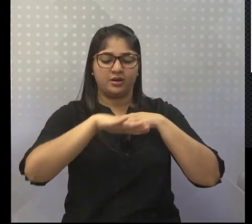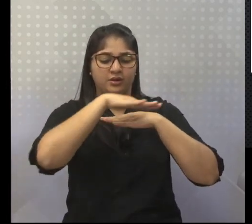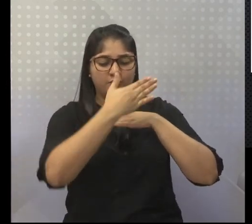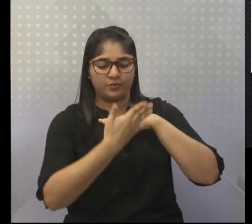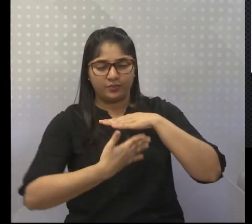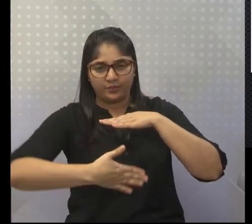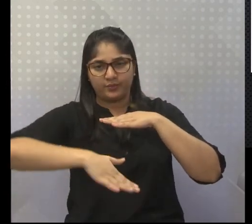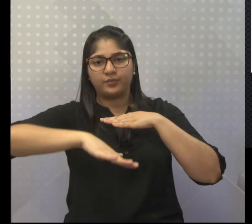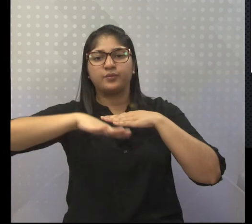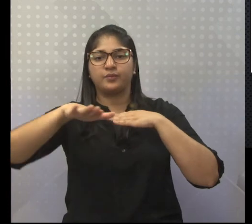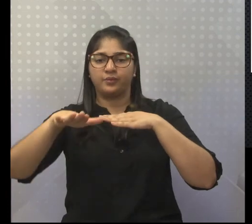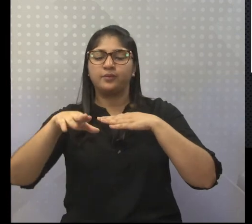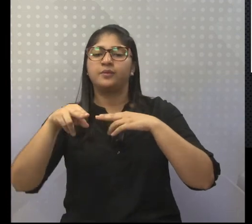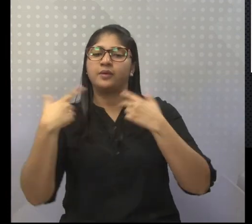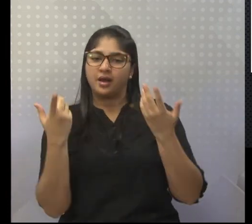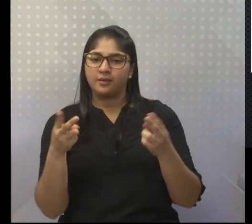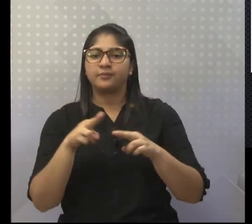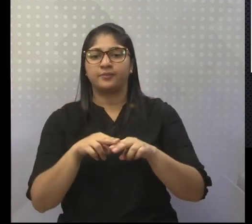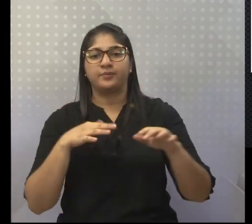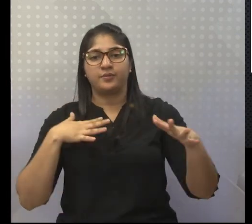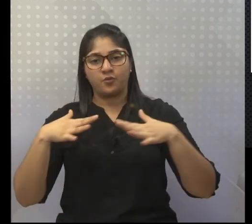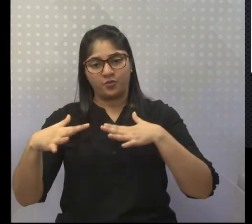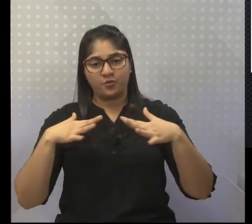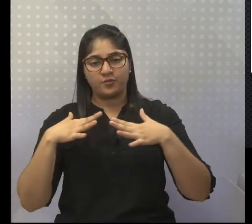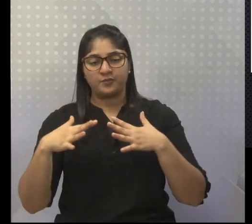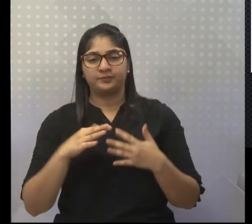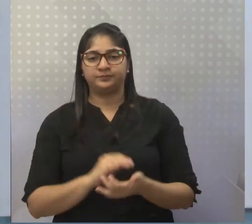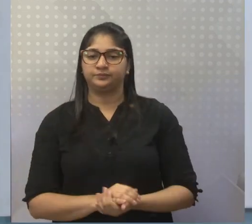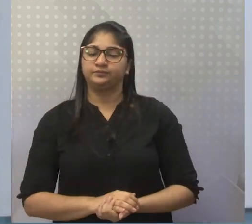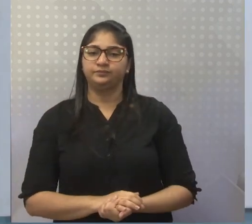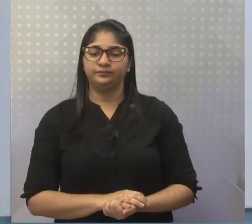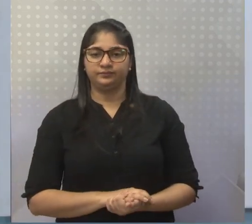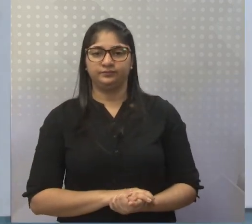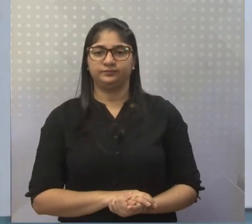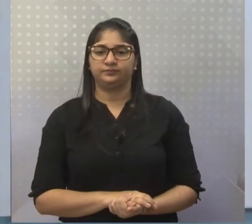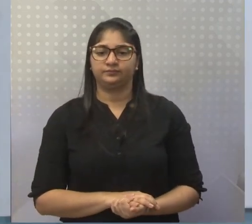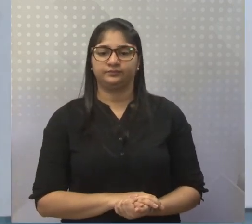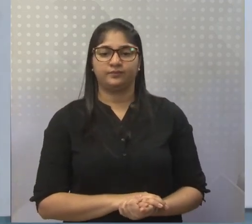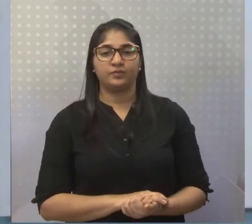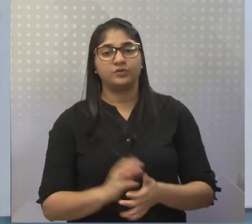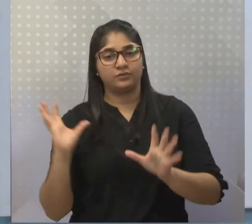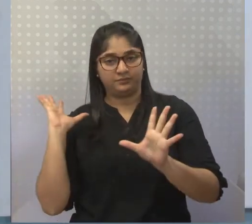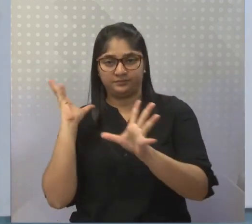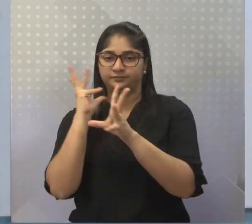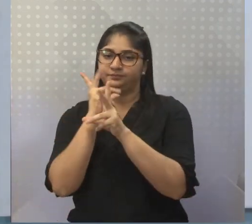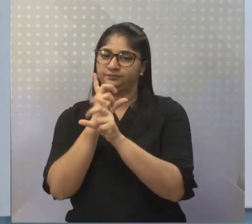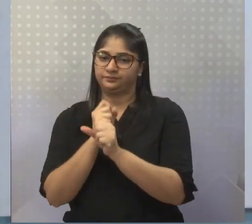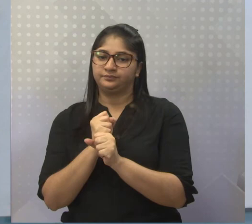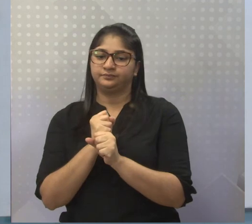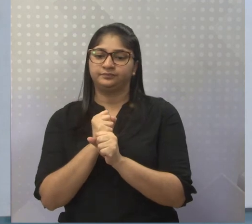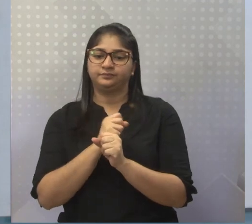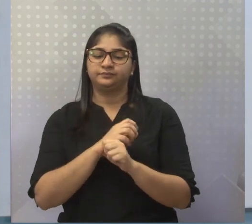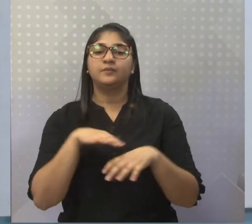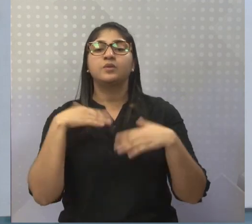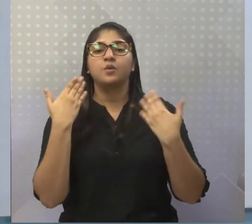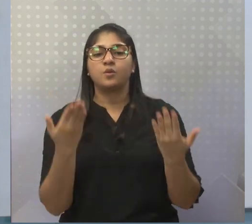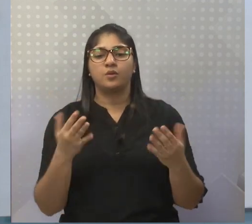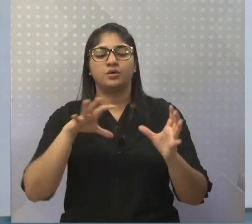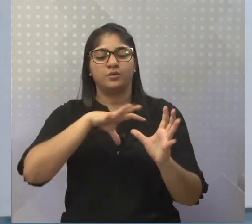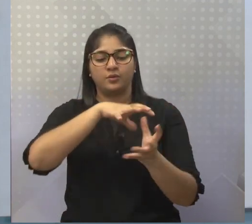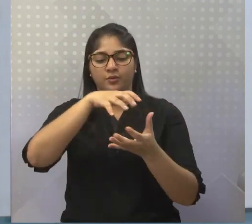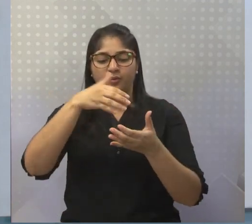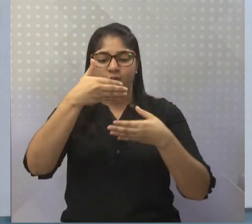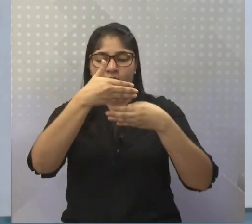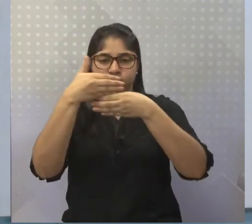movimentação ocorre aí no relevo olha só para recapitular quando as placas